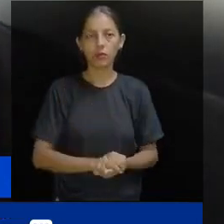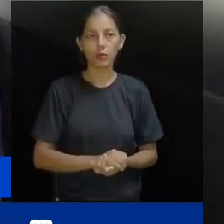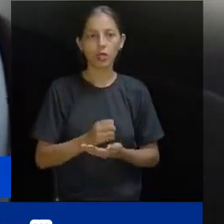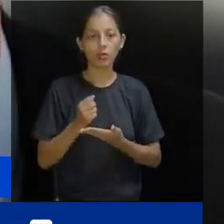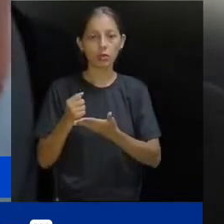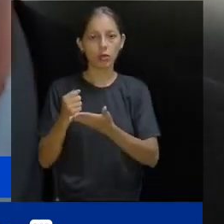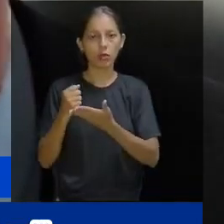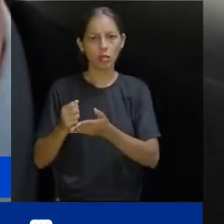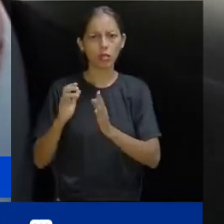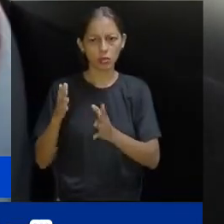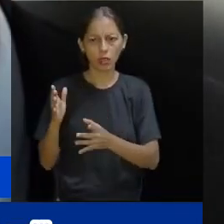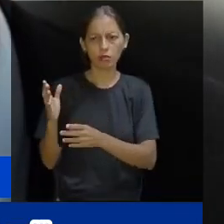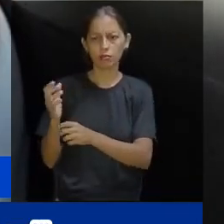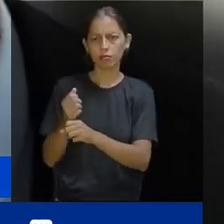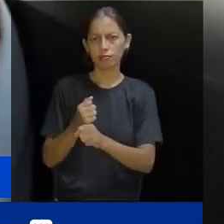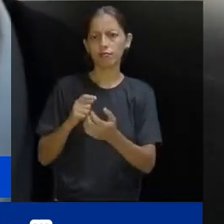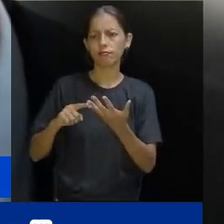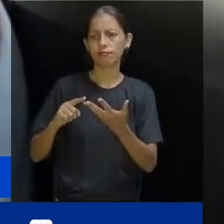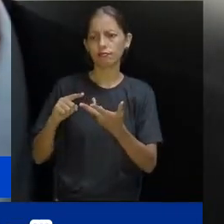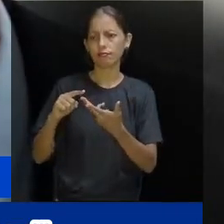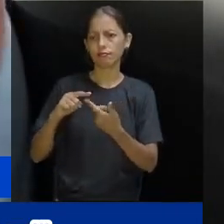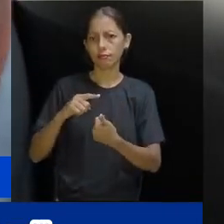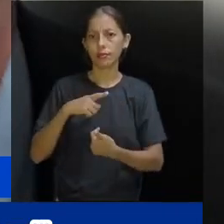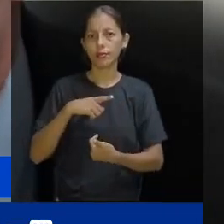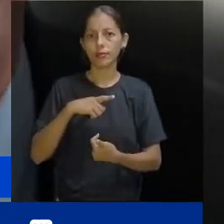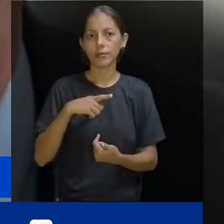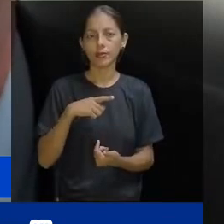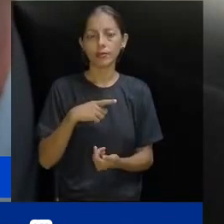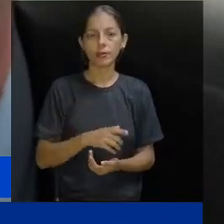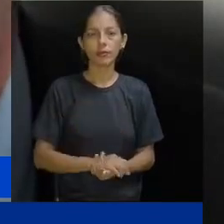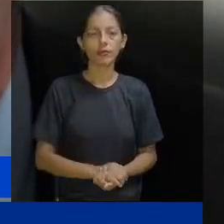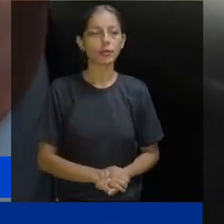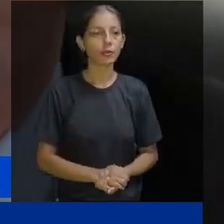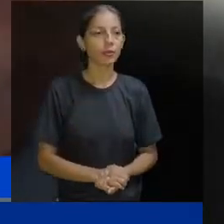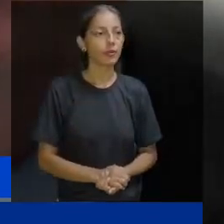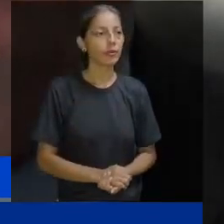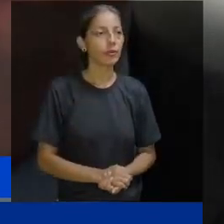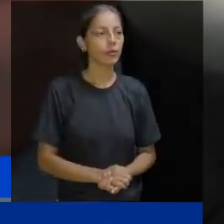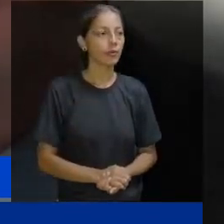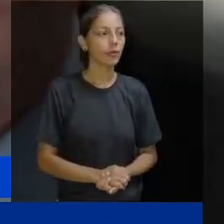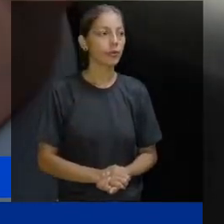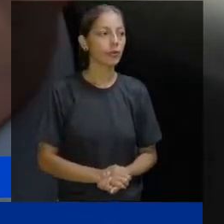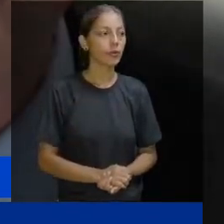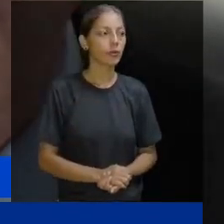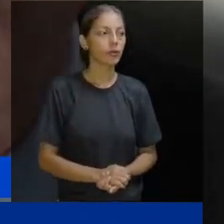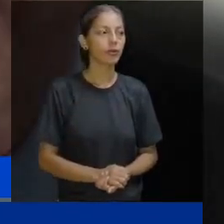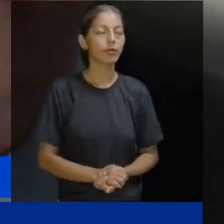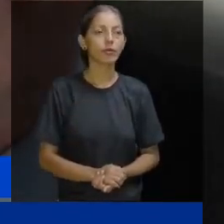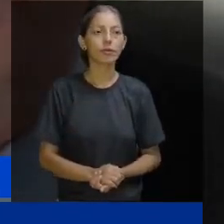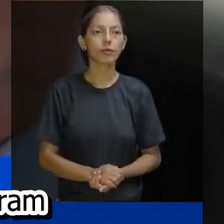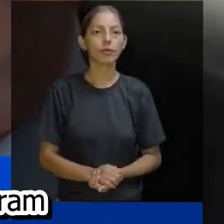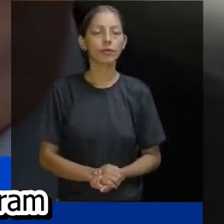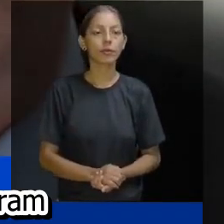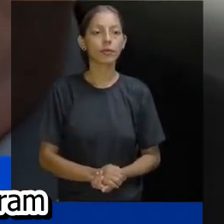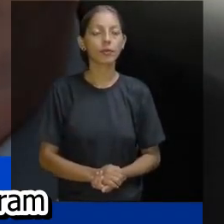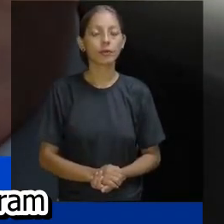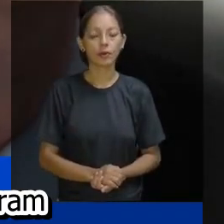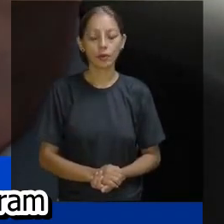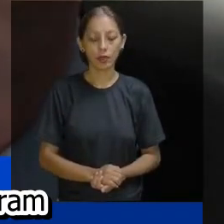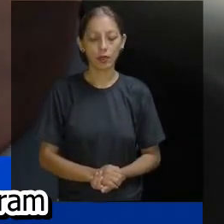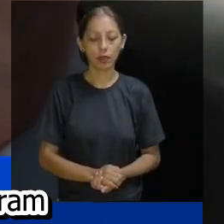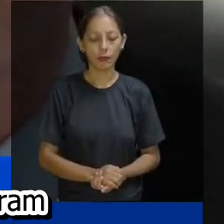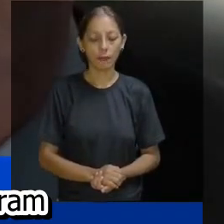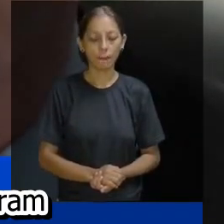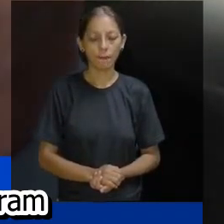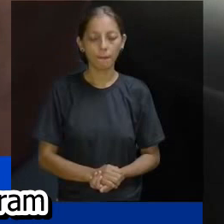de contas eleitorais e partidárias do Tribunal Superior Eleitoral. Fecho aspas. Em réplica conjunta,